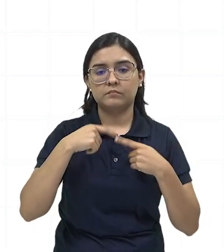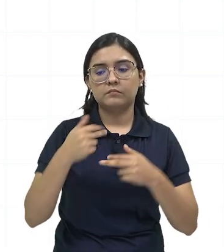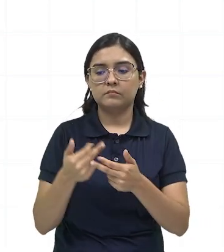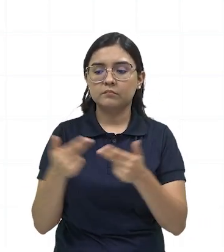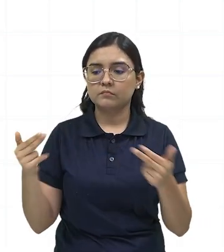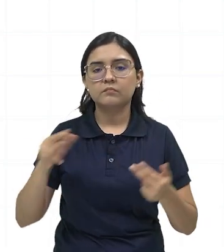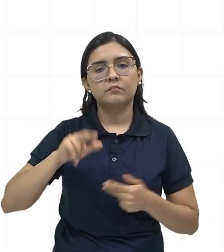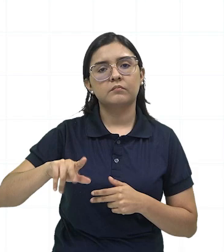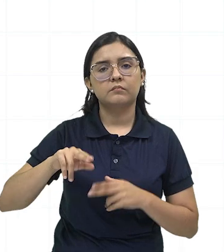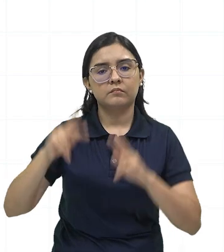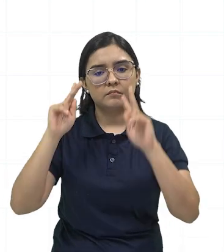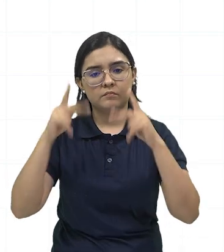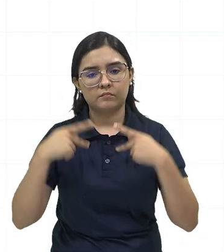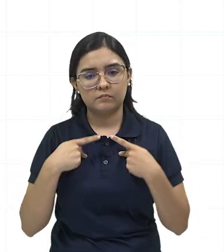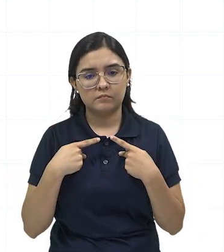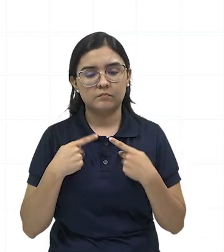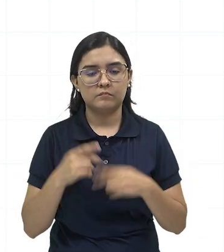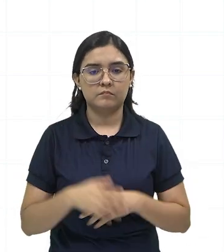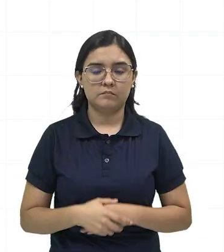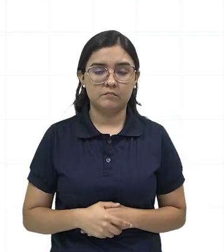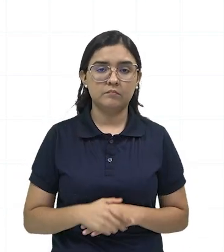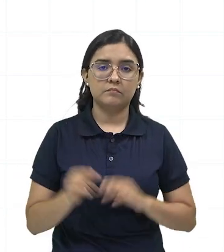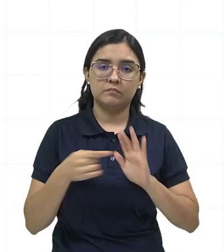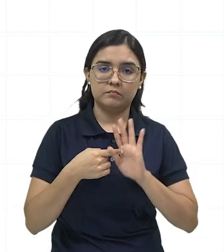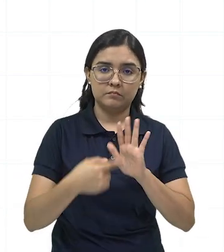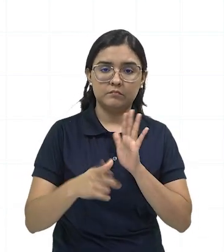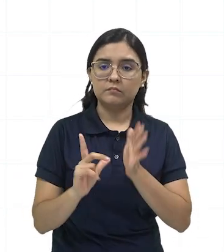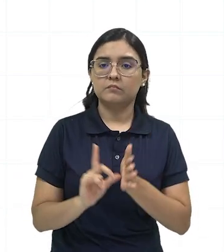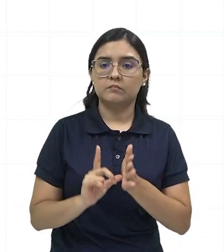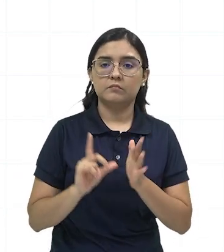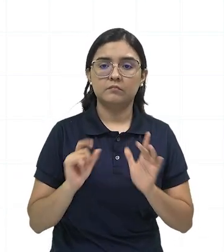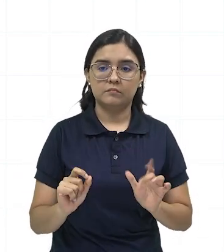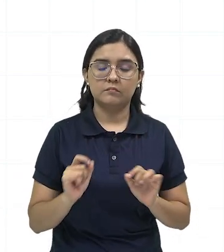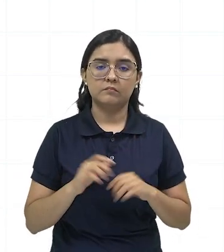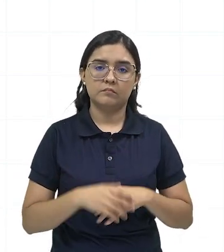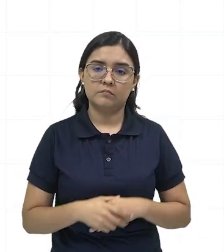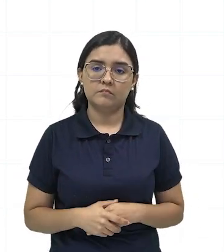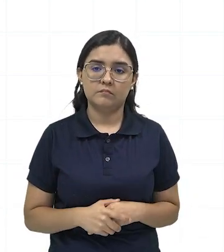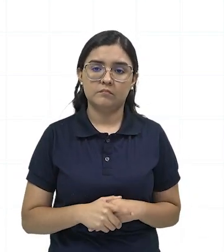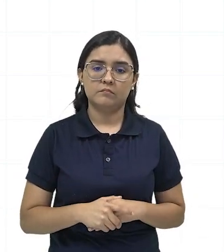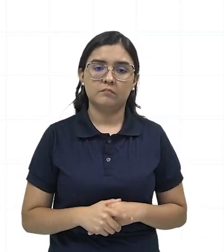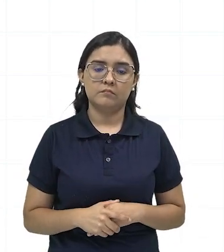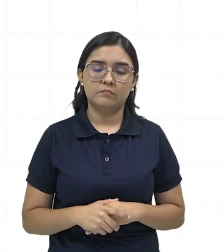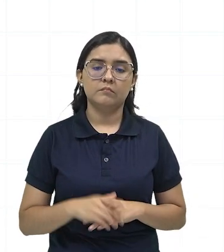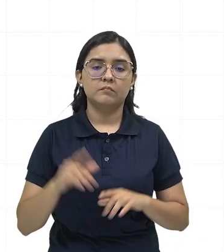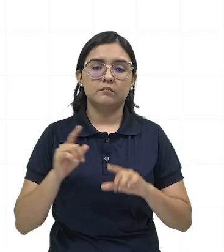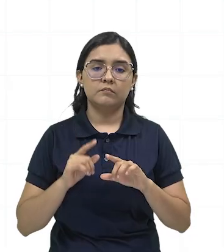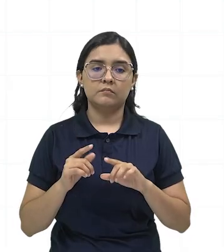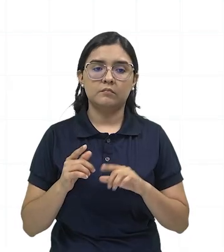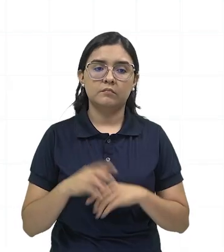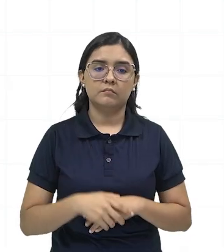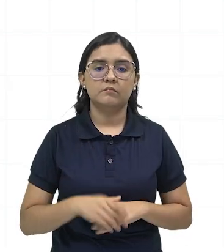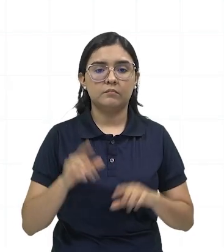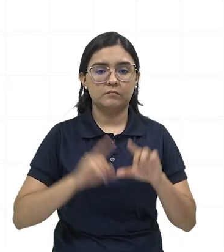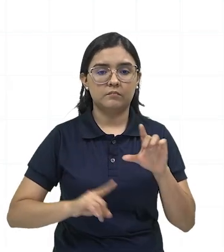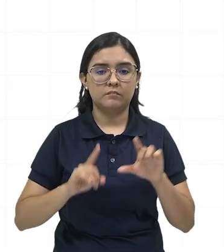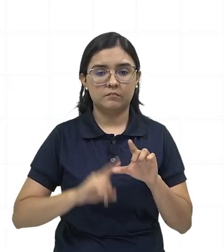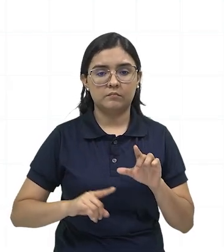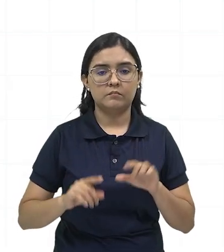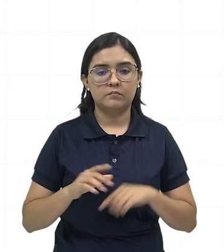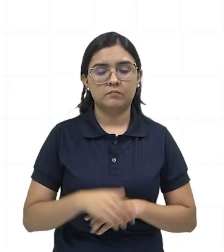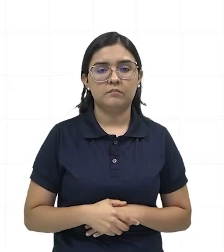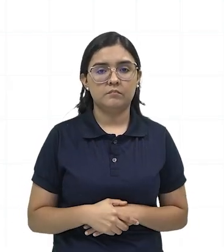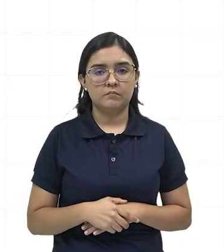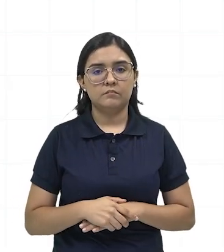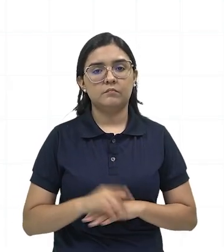humanas, como bem falou aí a letra do poema do escritor e músico Lulu